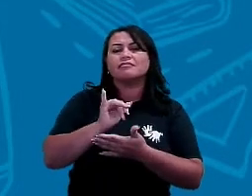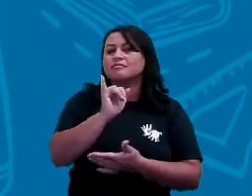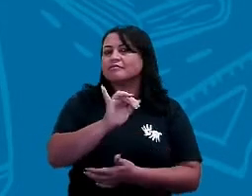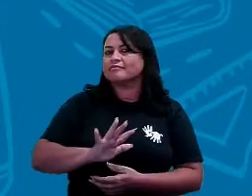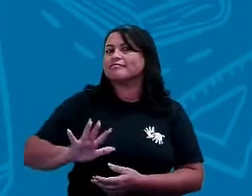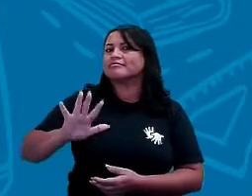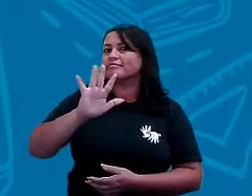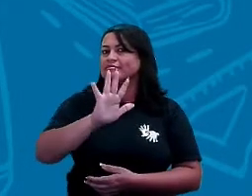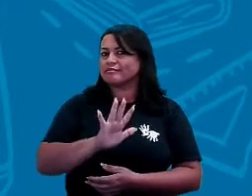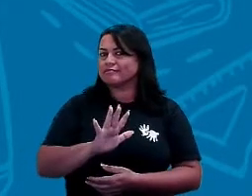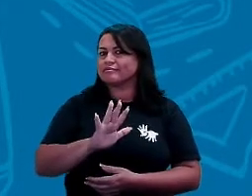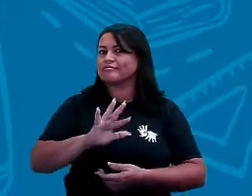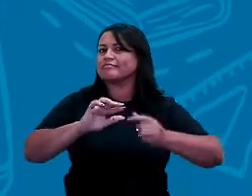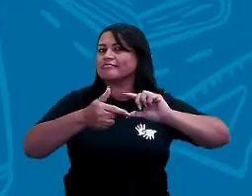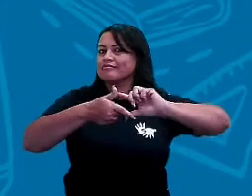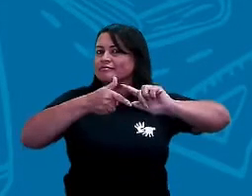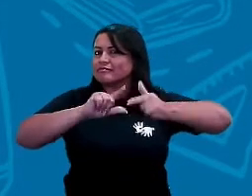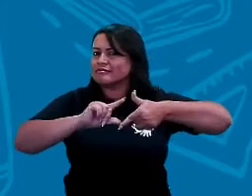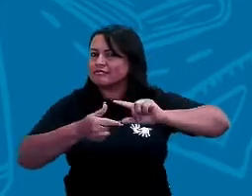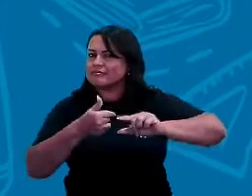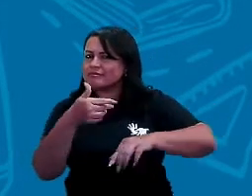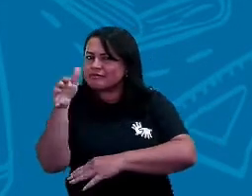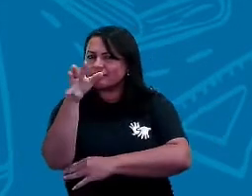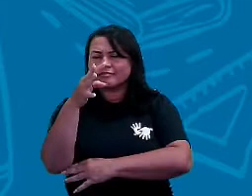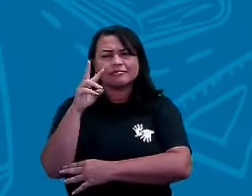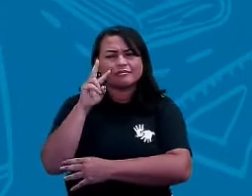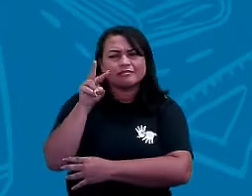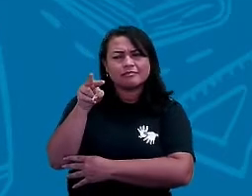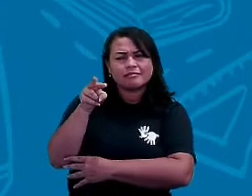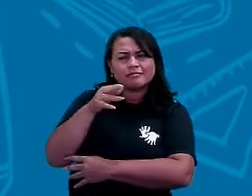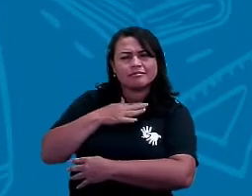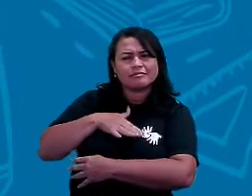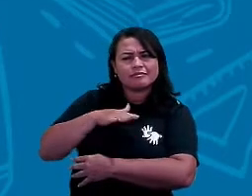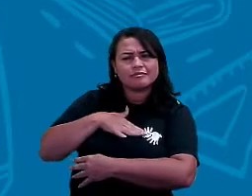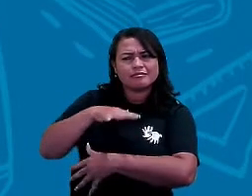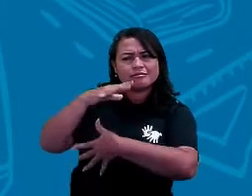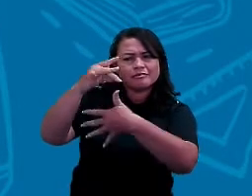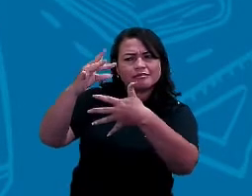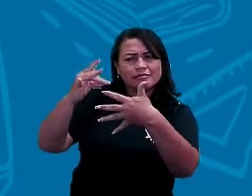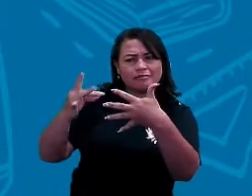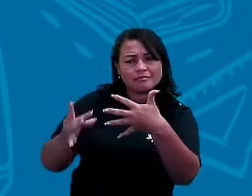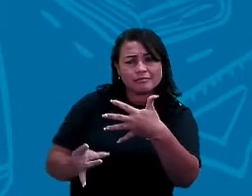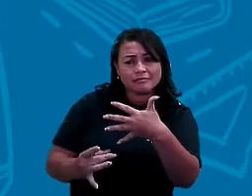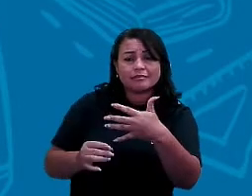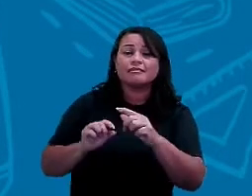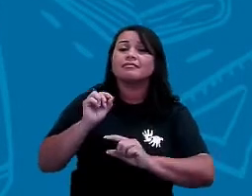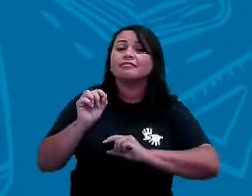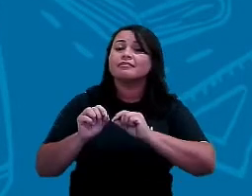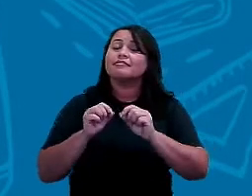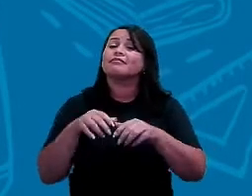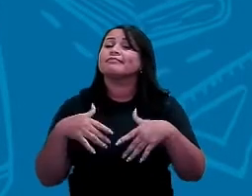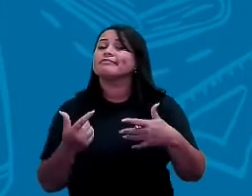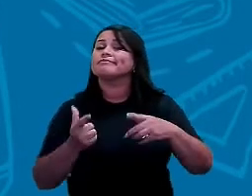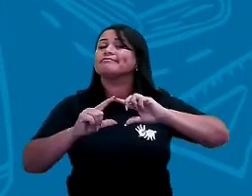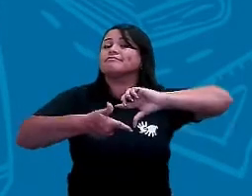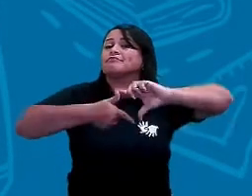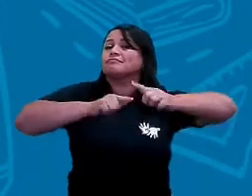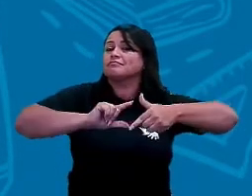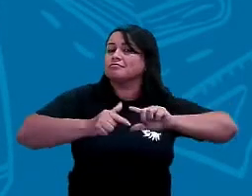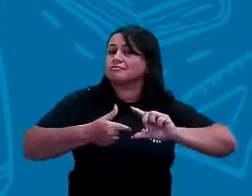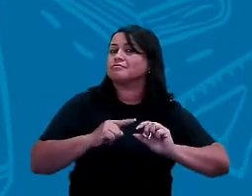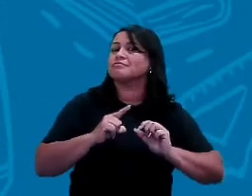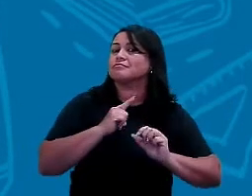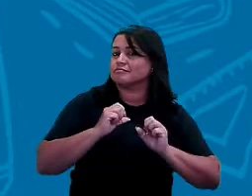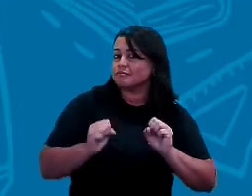geométrica na nossa bandeira? Olha direitinho para ela, vê bem direitinho. Quais são as figuras geométricas que eu posso